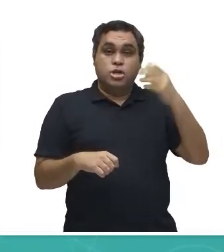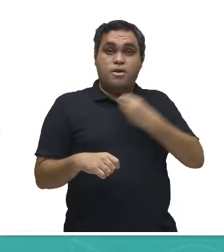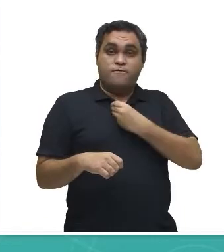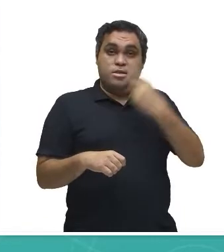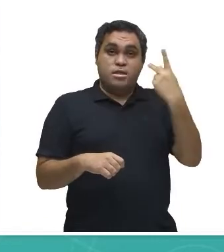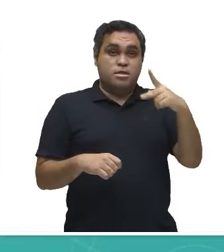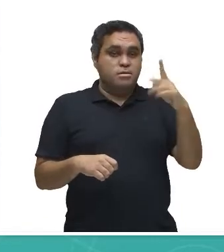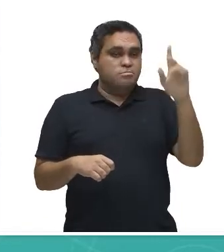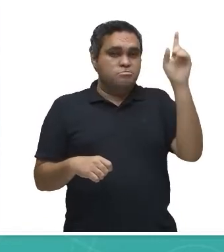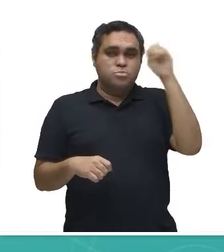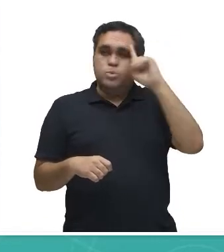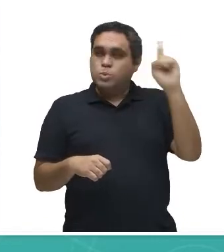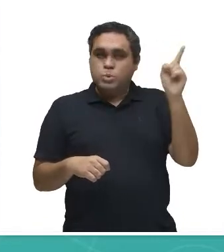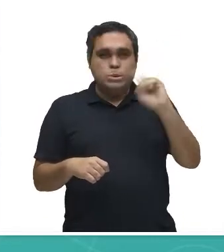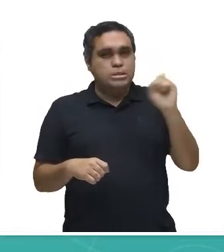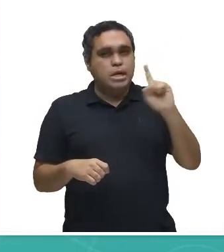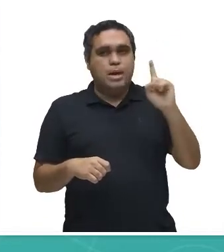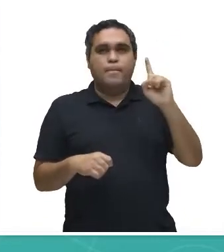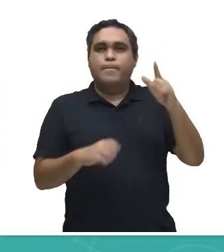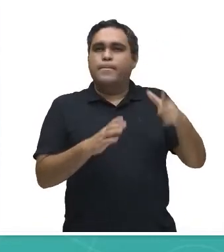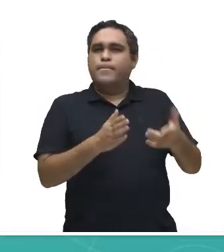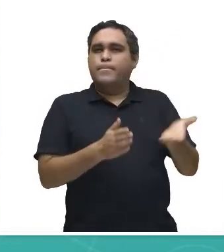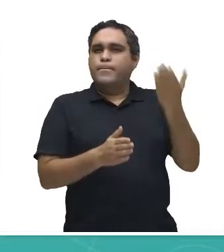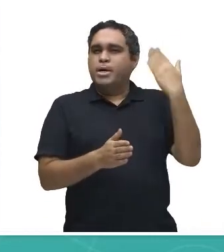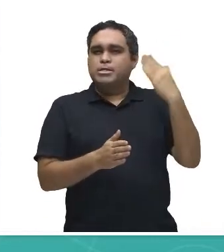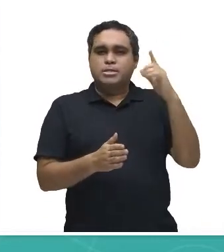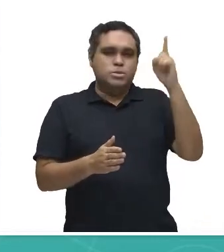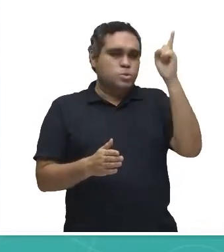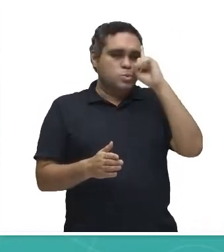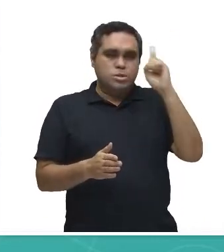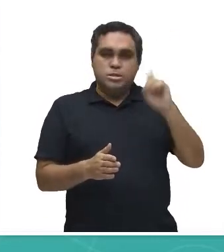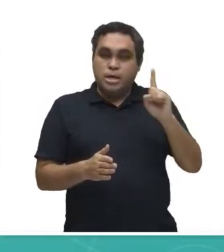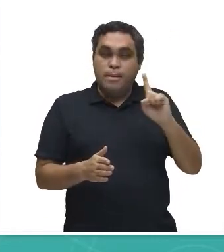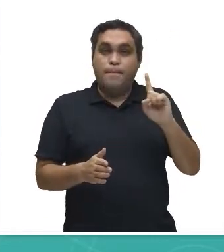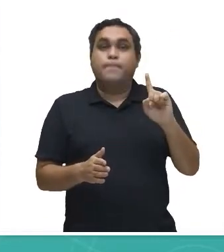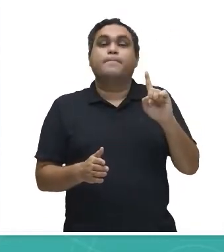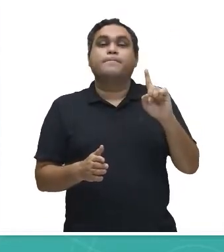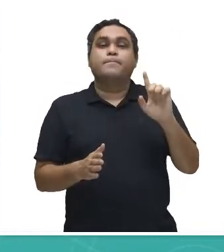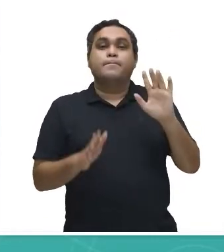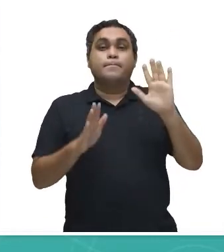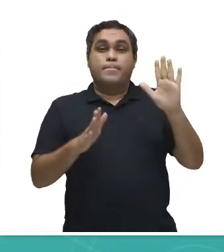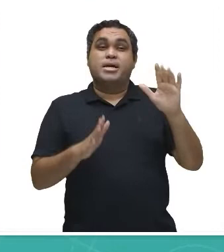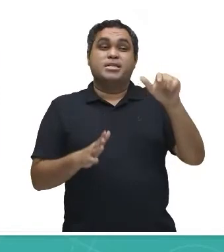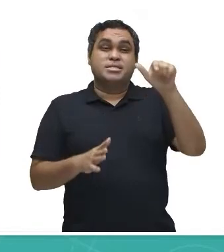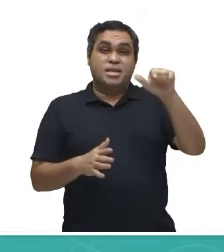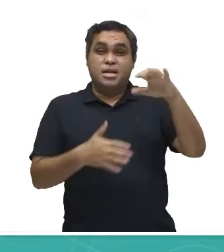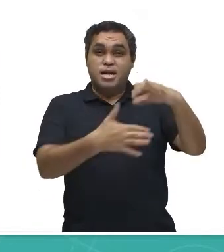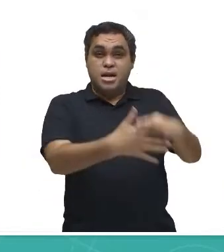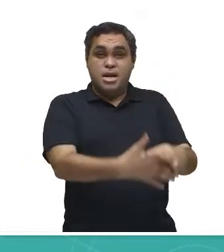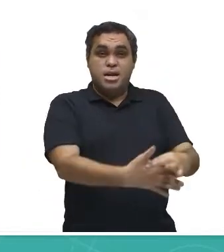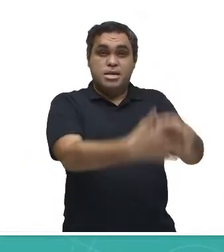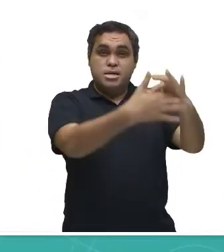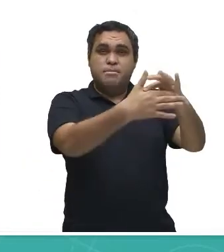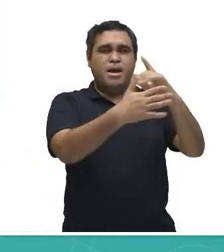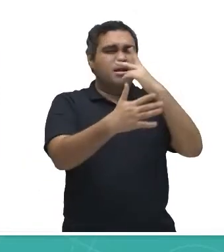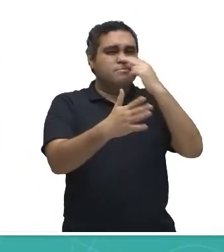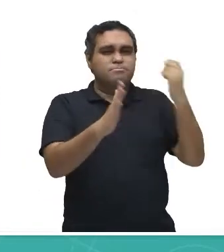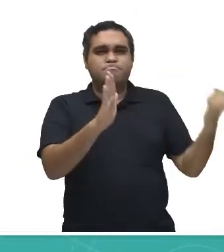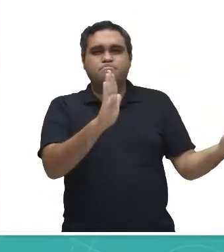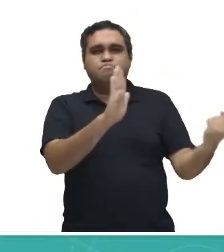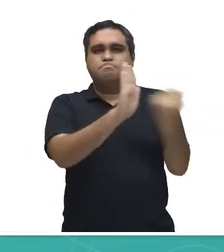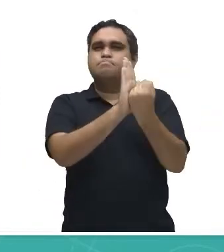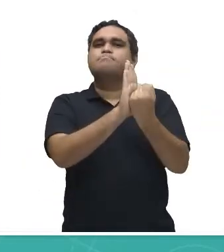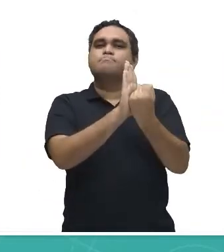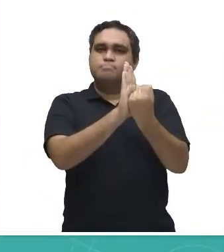pessoa que nasceu no quilombo, mas a figura dele como líder desse quilombo, como representante